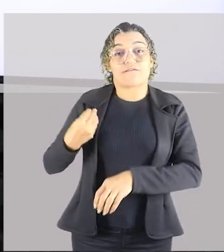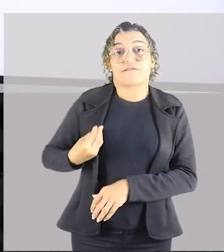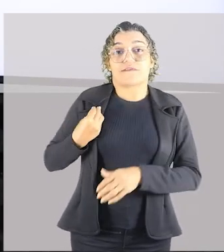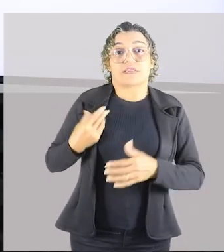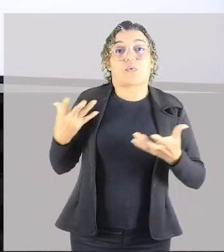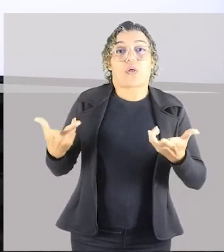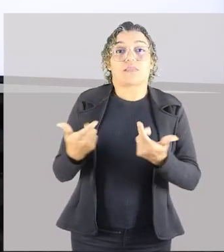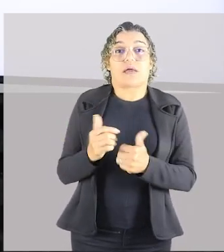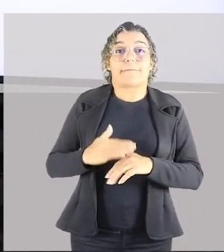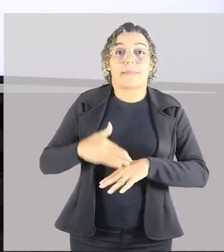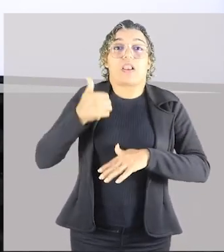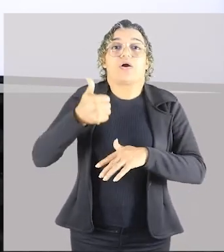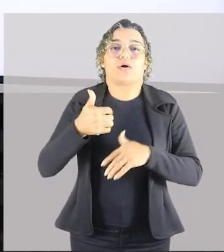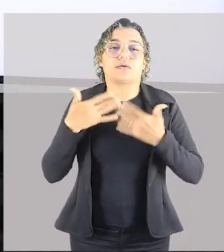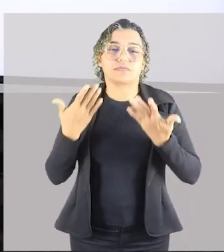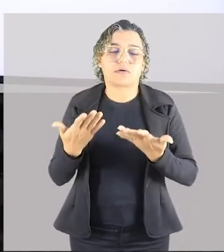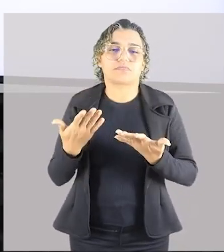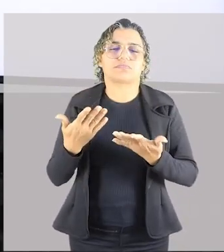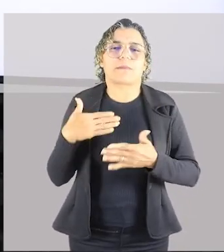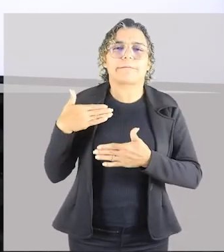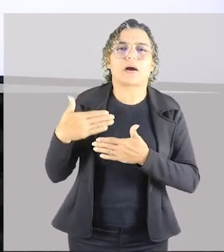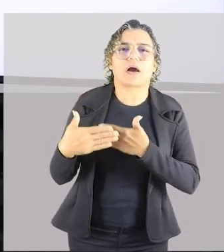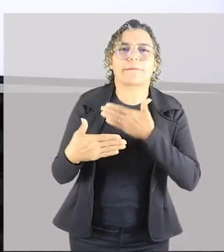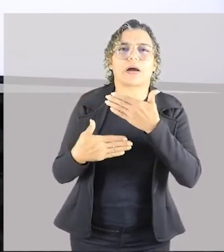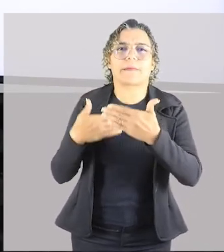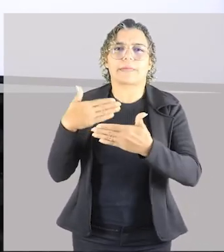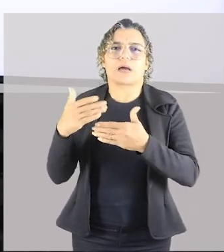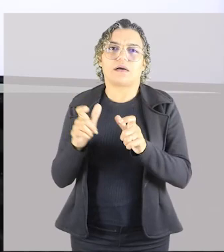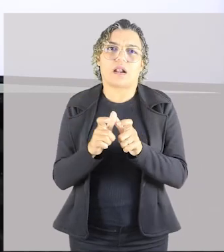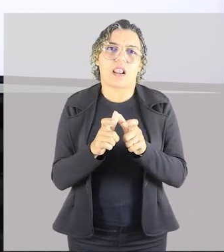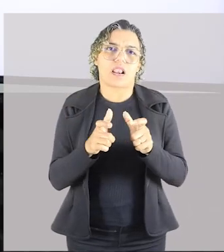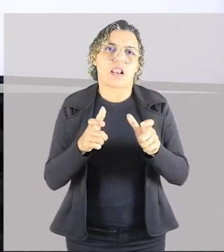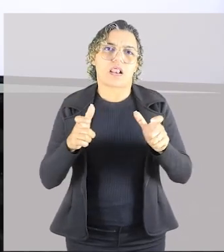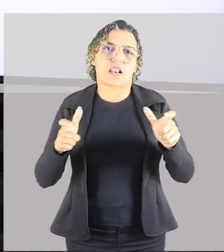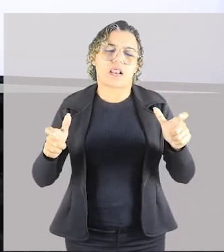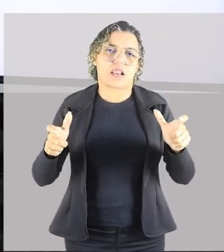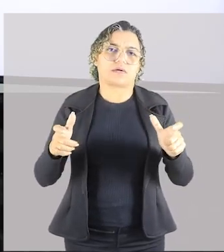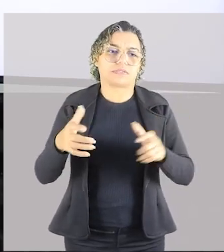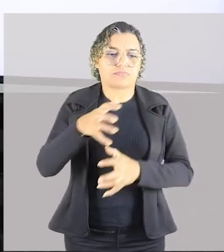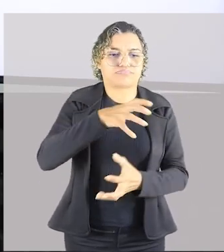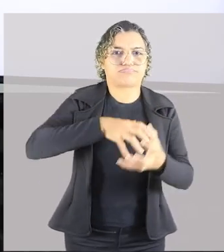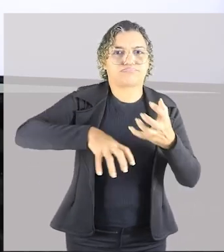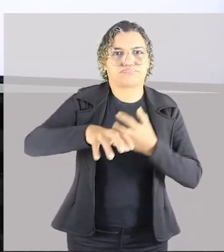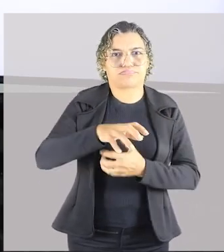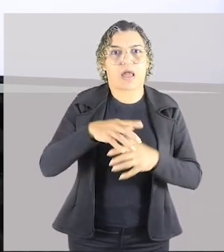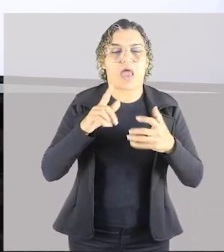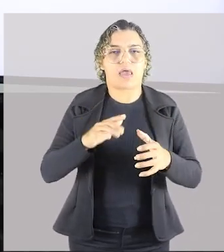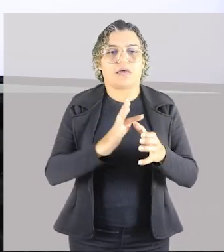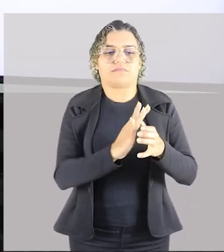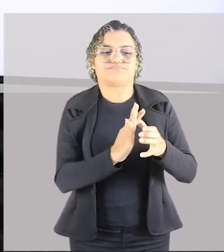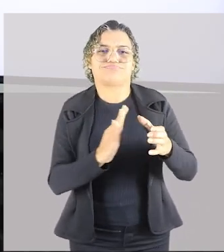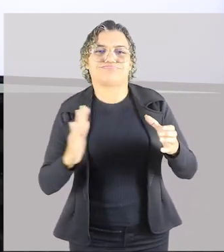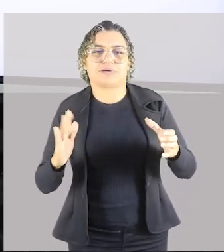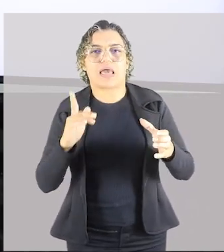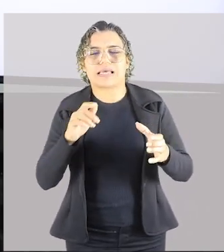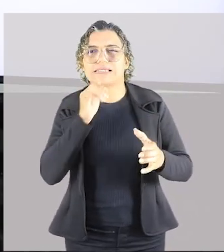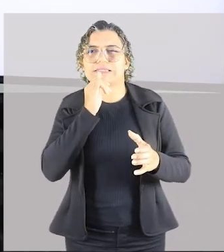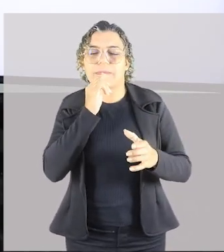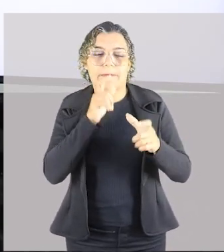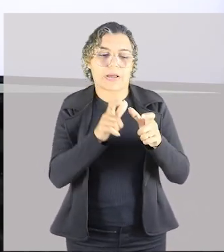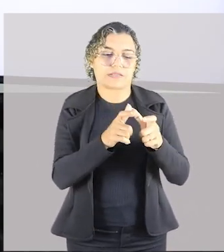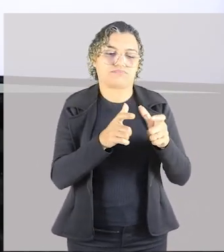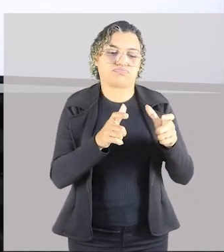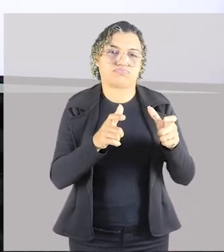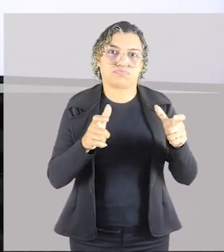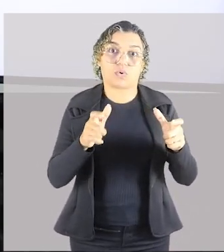nesse processo que começa a ocorrer a desconcentração urbana do Brasil, tá? Que é o crescimento que dá